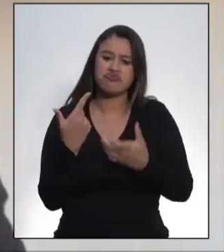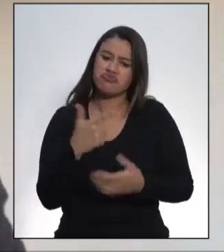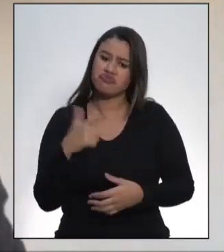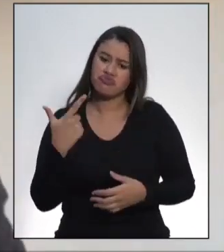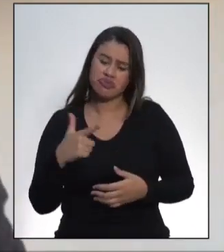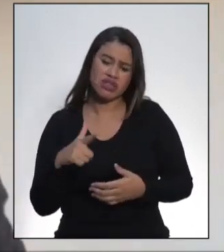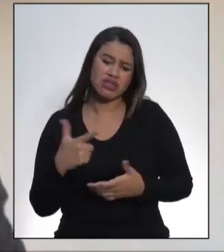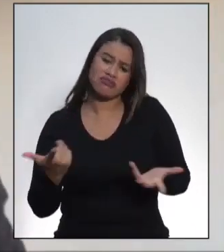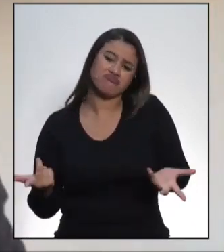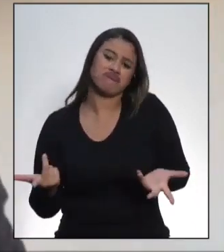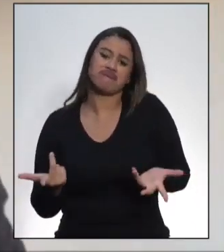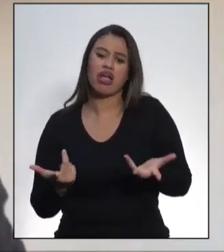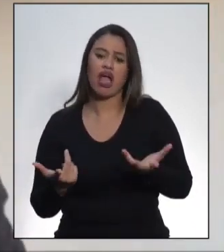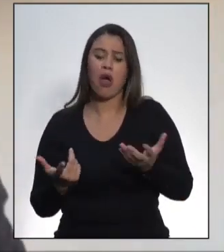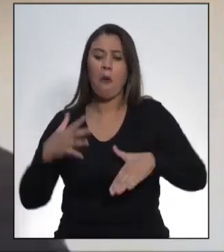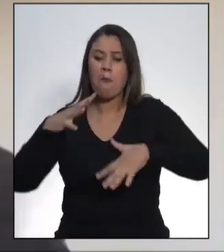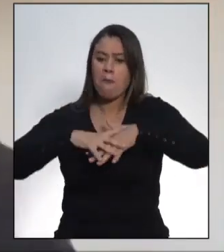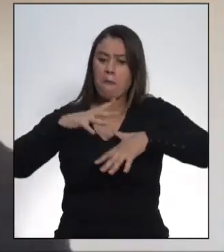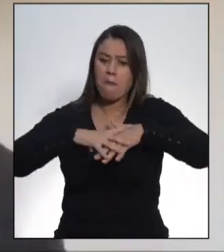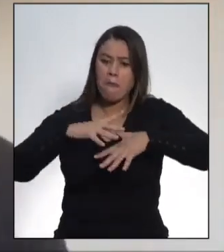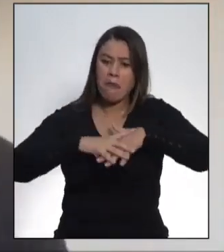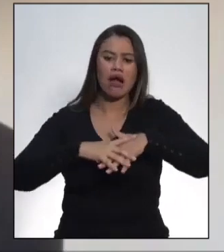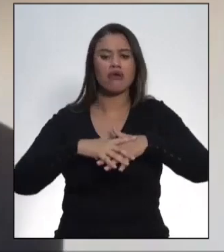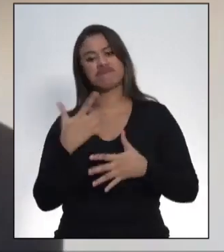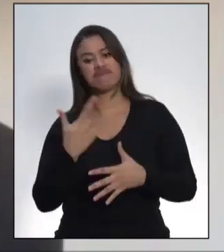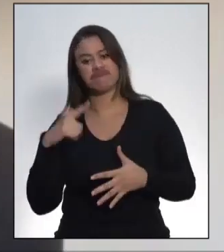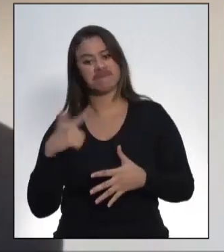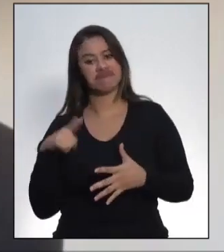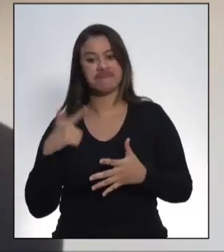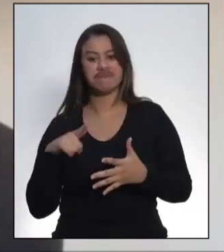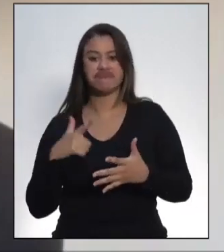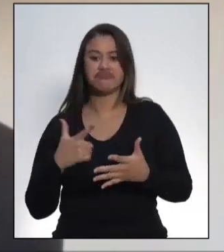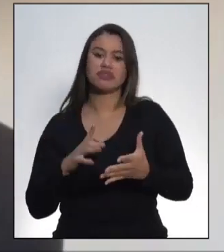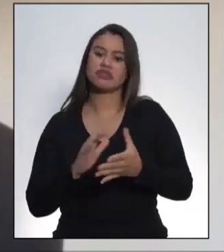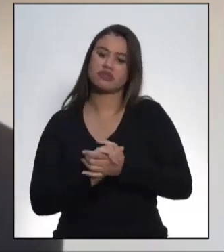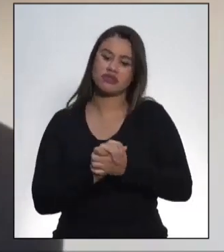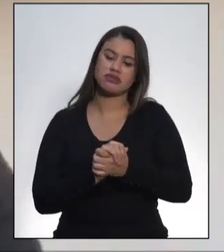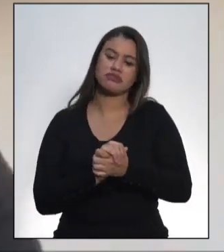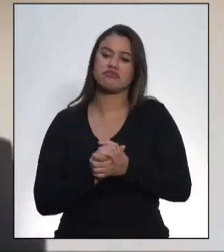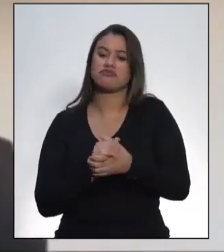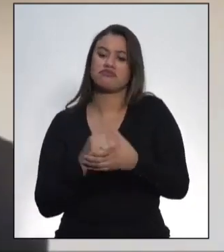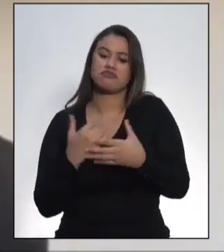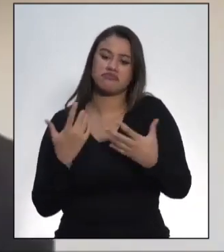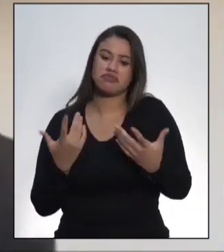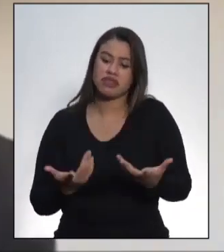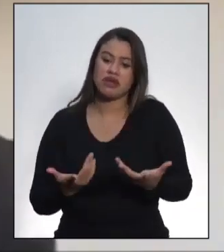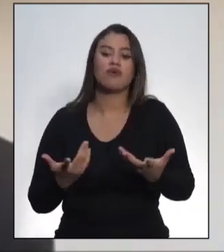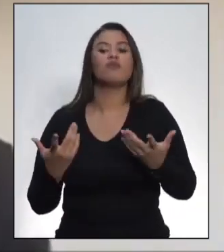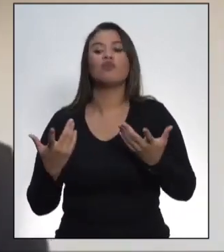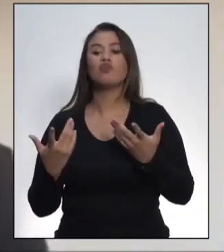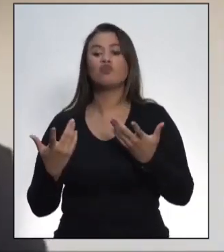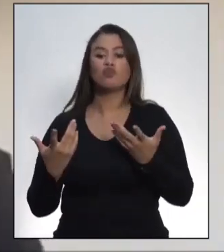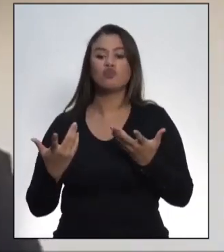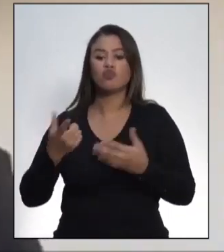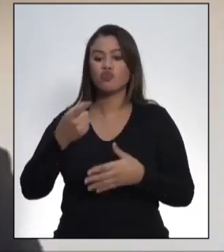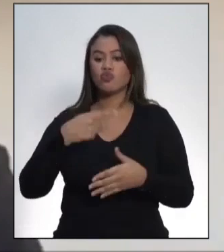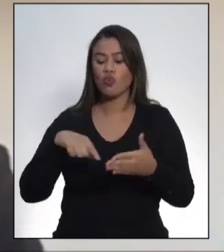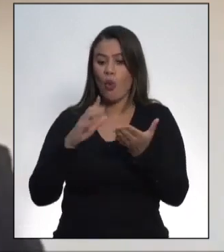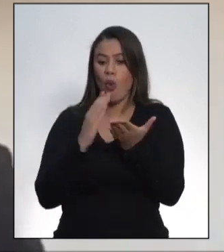física, não existem equações do empreendedorismo, assim como existem equações da matemática. E